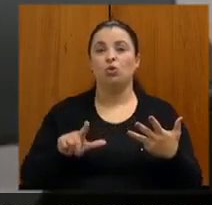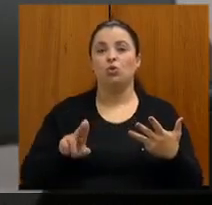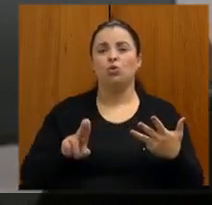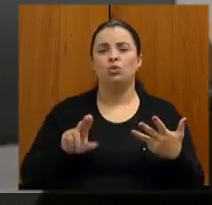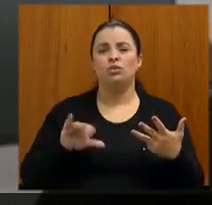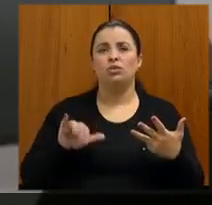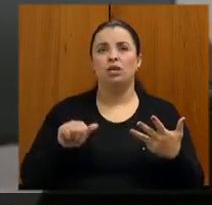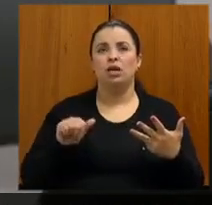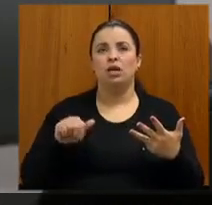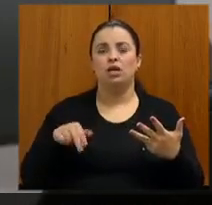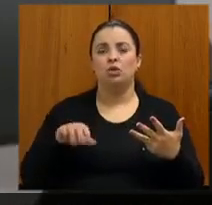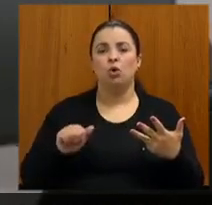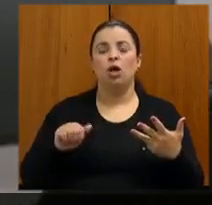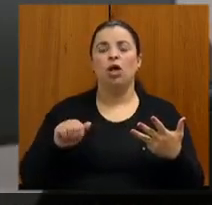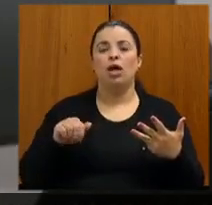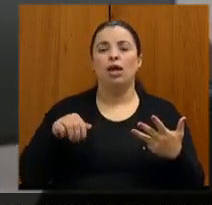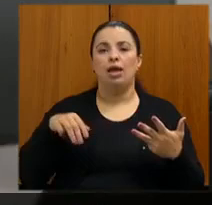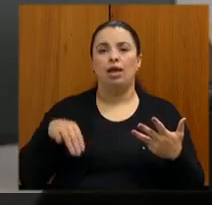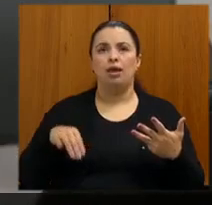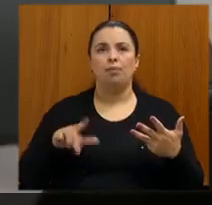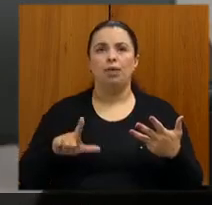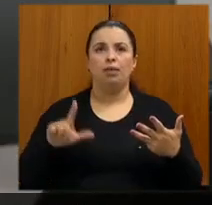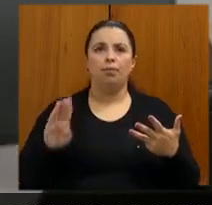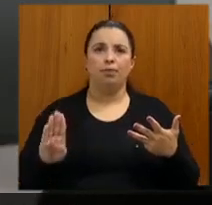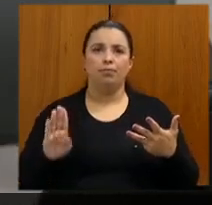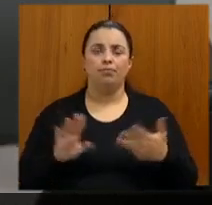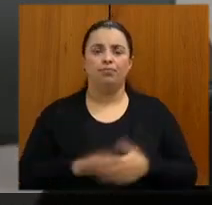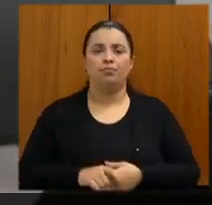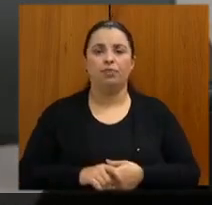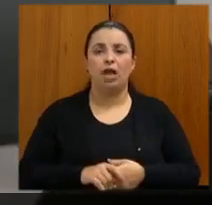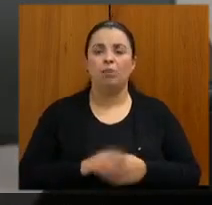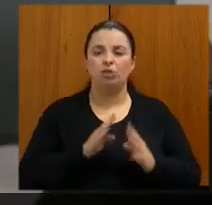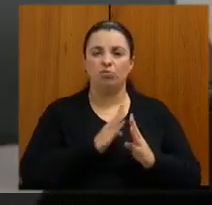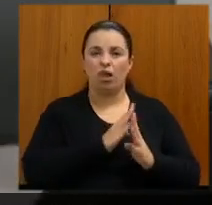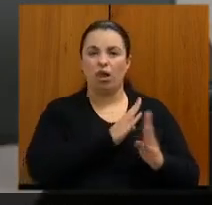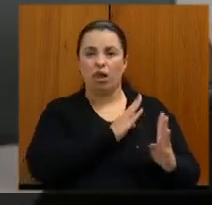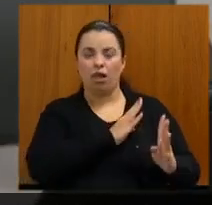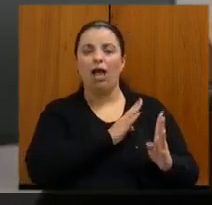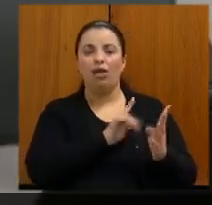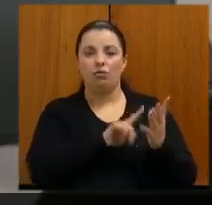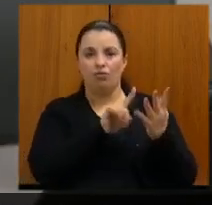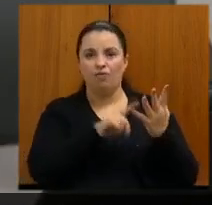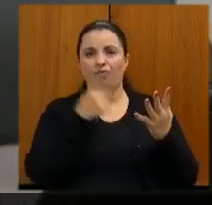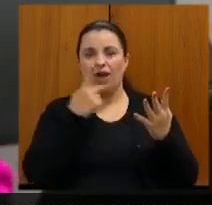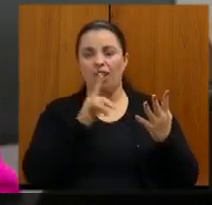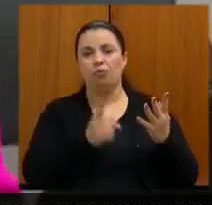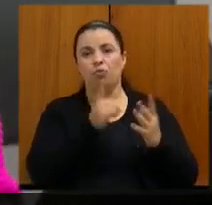já quiserem ficar ali organizados que aí a medida que não vai falando